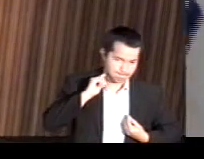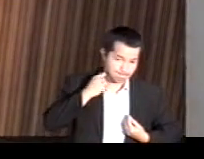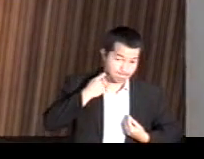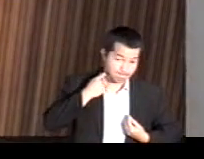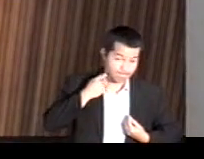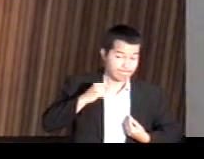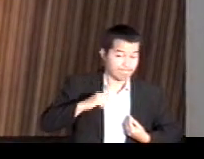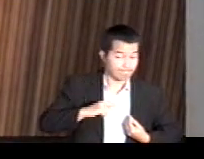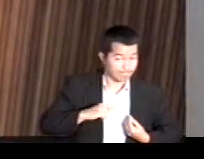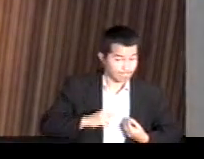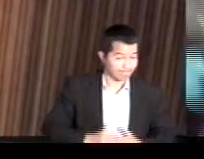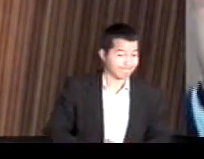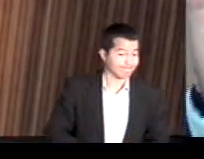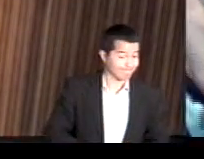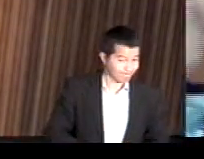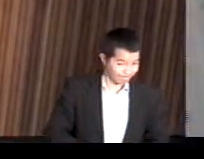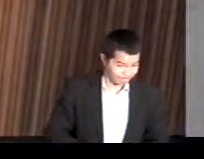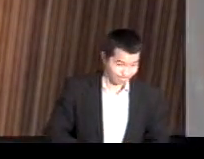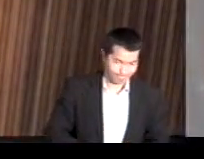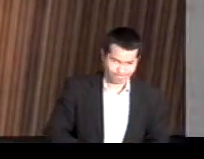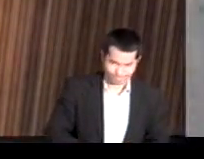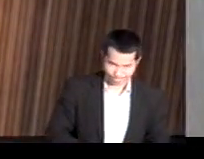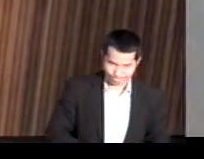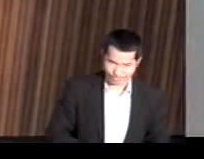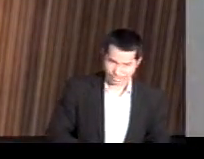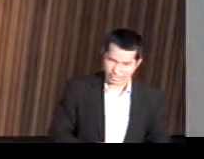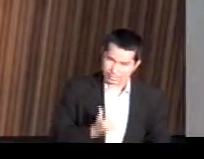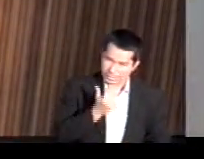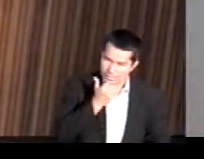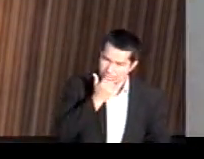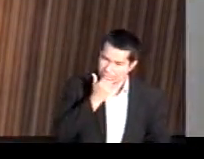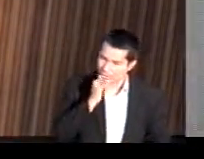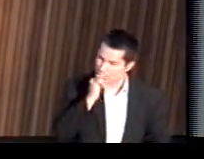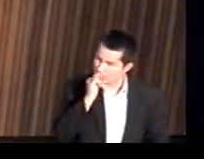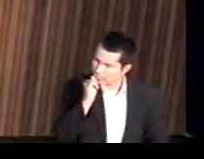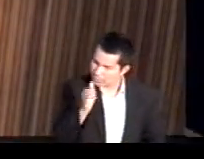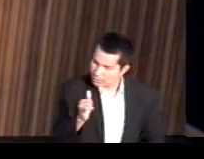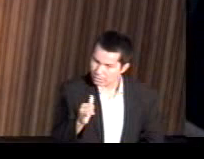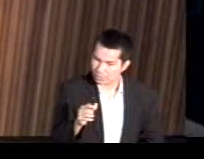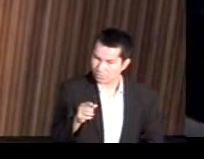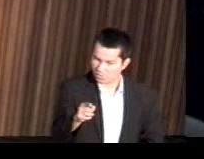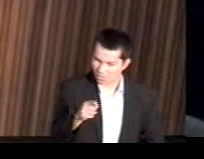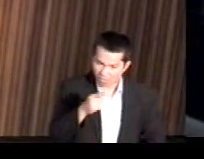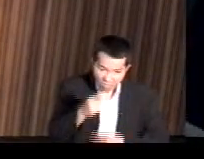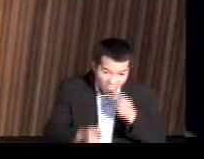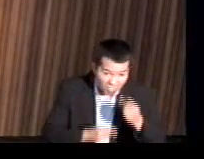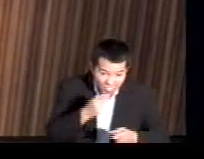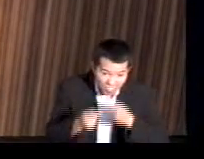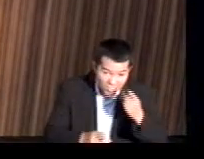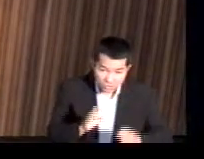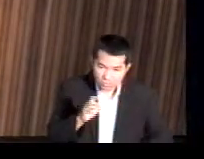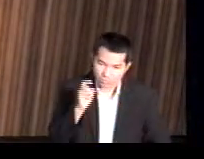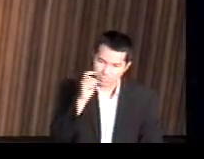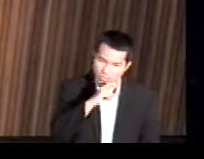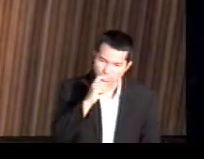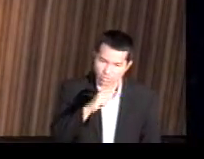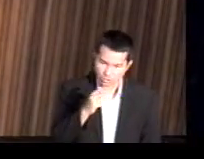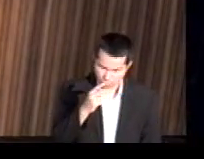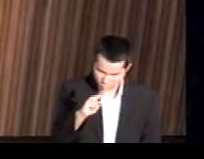Tua palavra não vale nada. Tua família está em frangalhos.